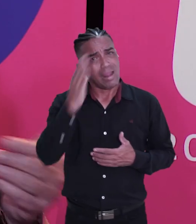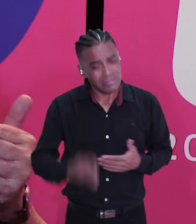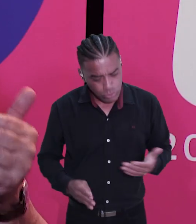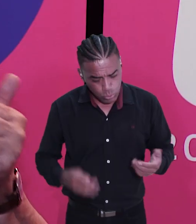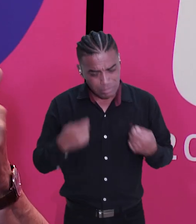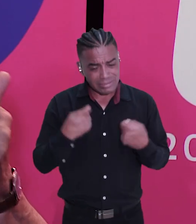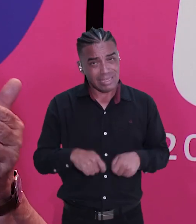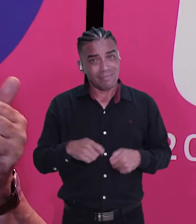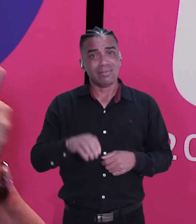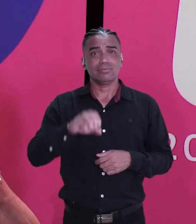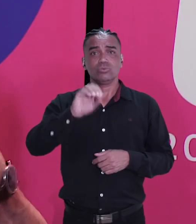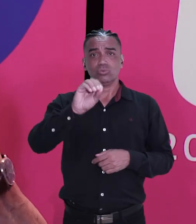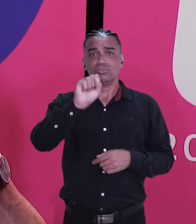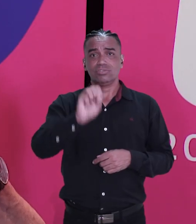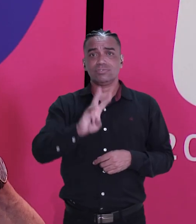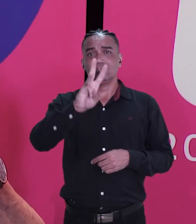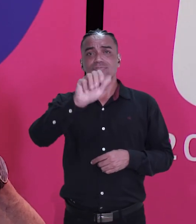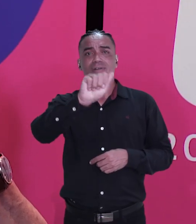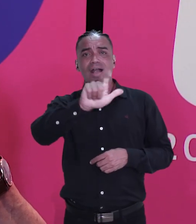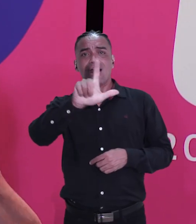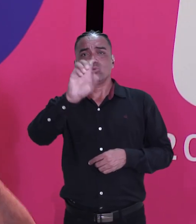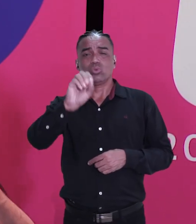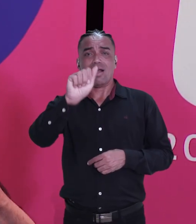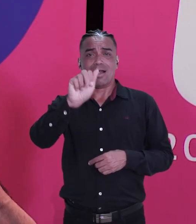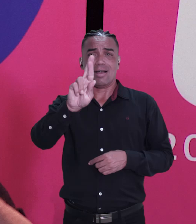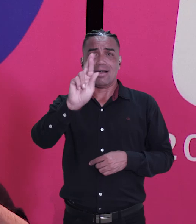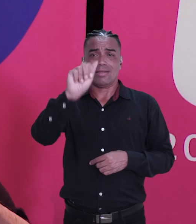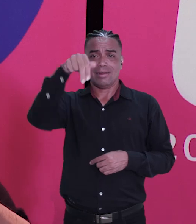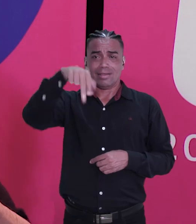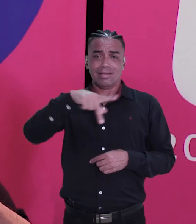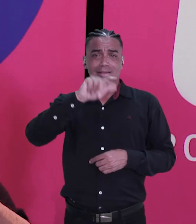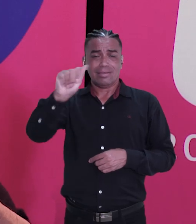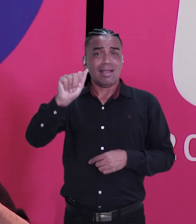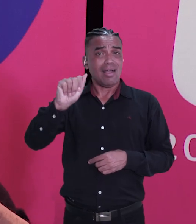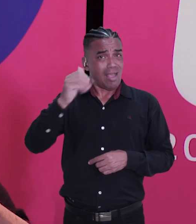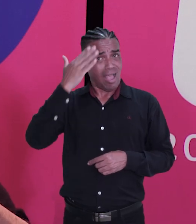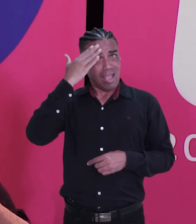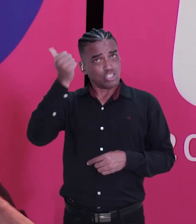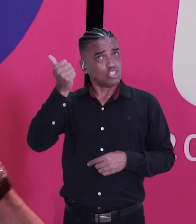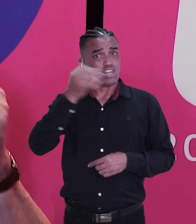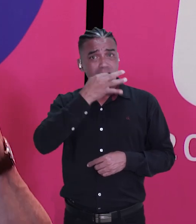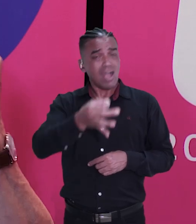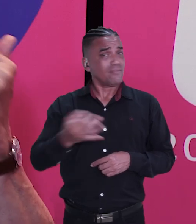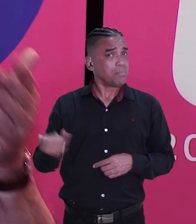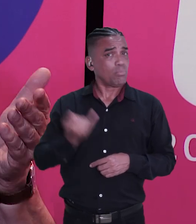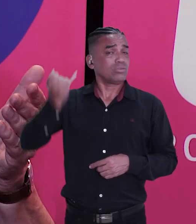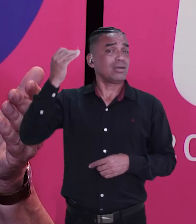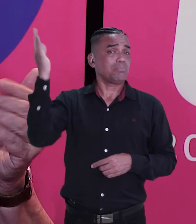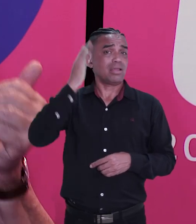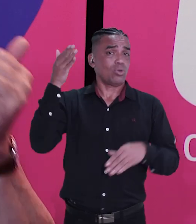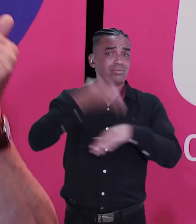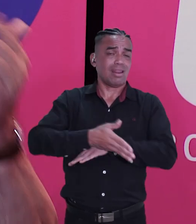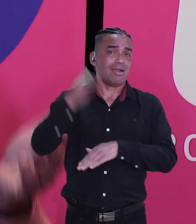realmente... O Oswaldo Aranha achava importante o Brasil ir para a guerra, né? Já que o Brasil já tinha